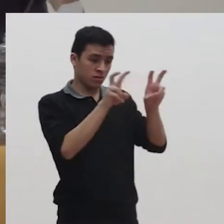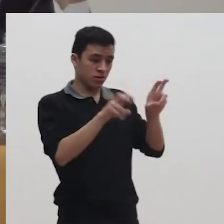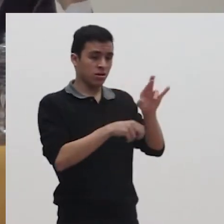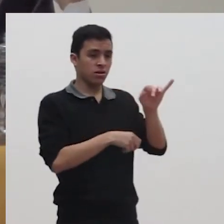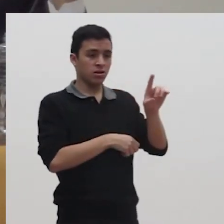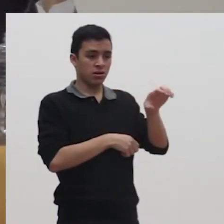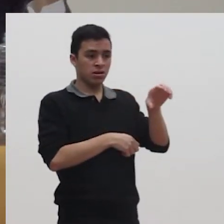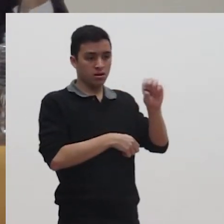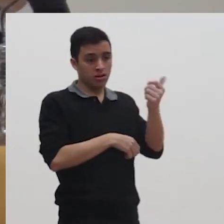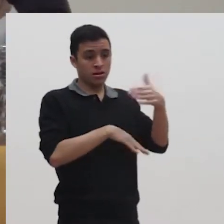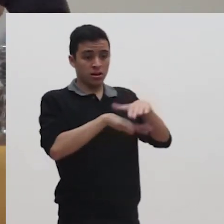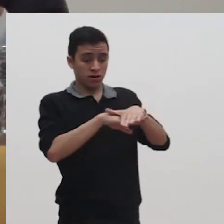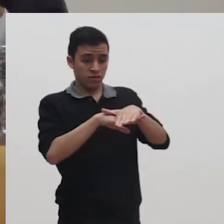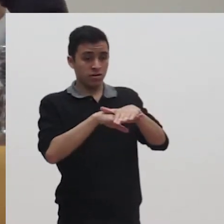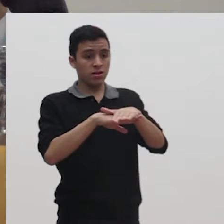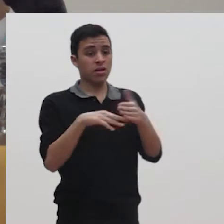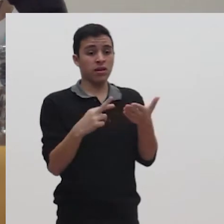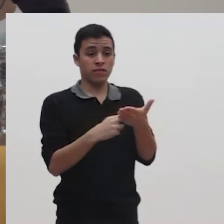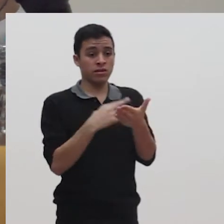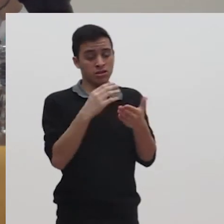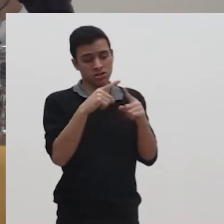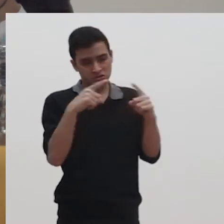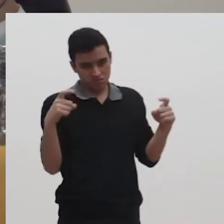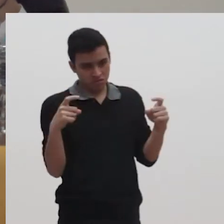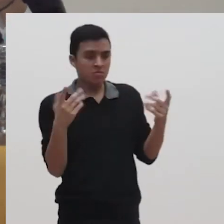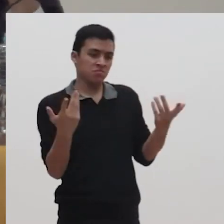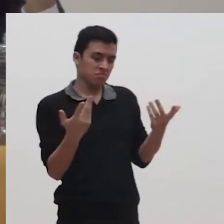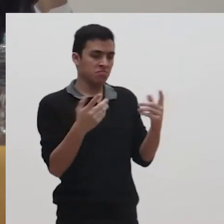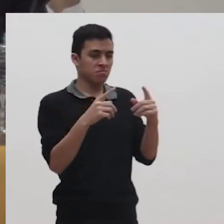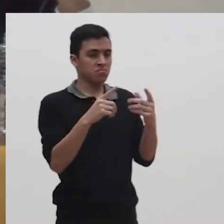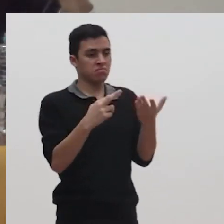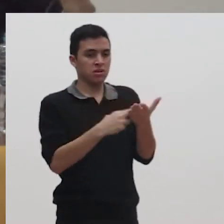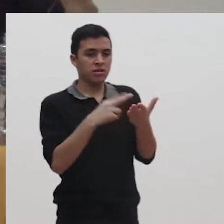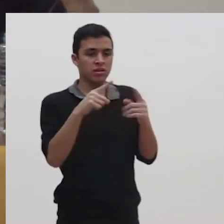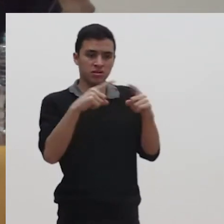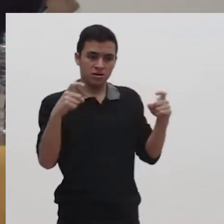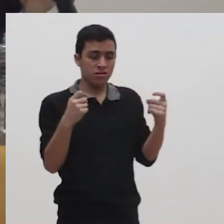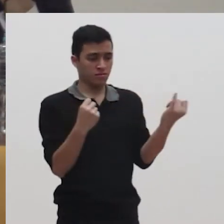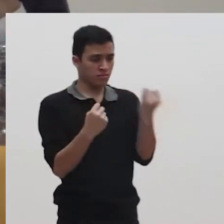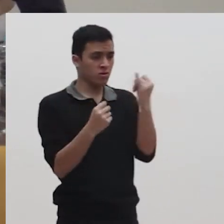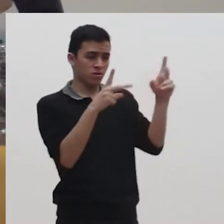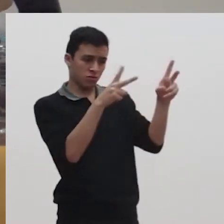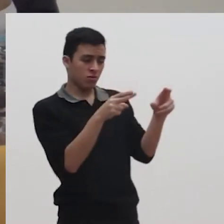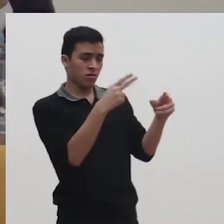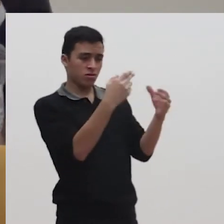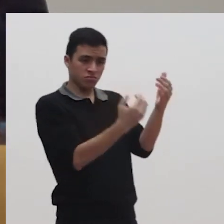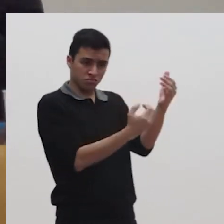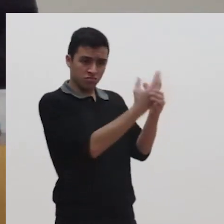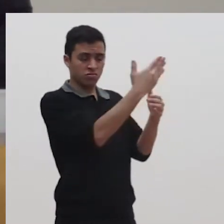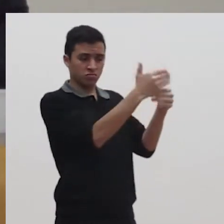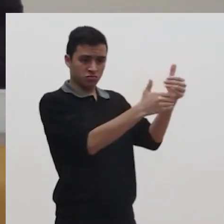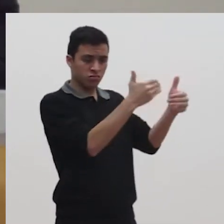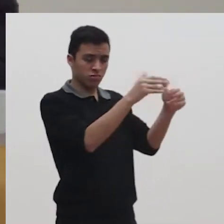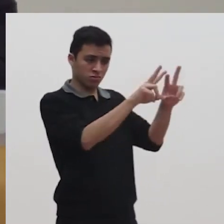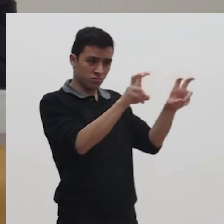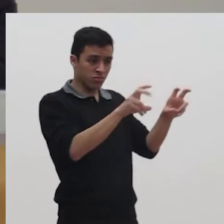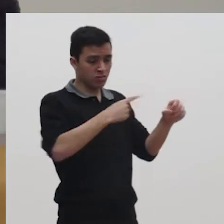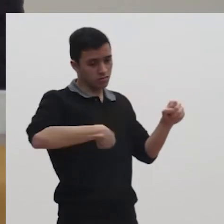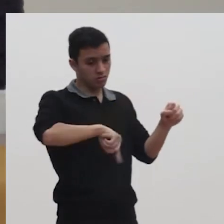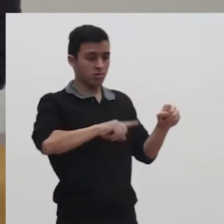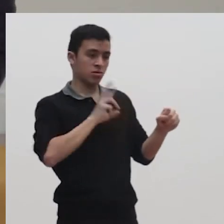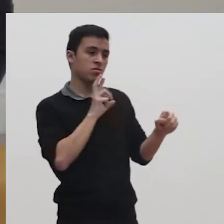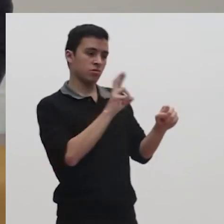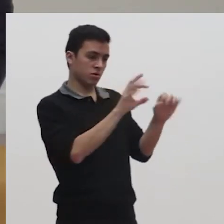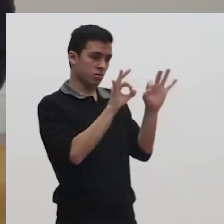RIDESA e apoio a revistas científicas, né? O apoio a revistas científicas eu acho que é tão importante quanto a institucionalização da RIDESA. E é nesse sentido que a gente